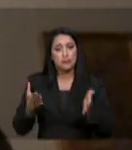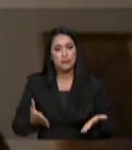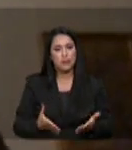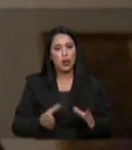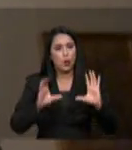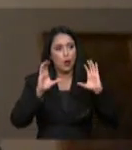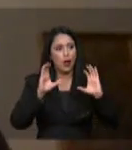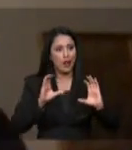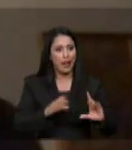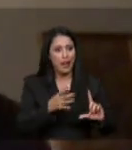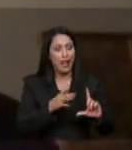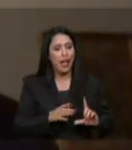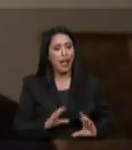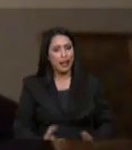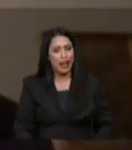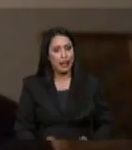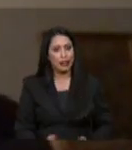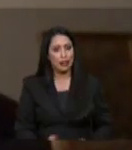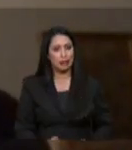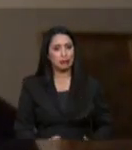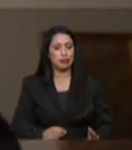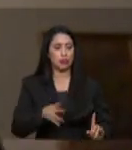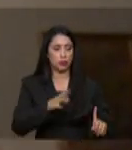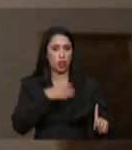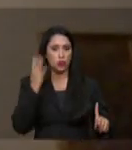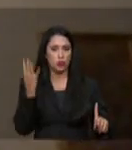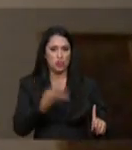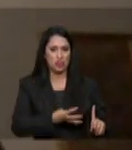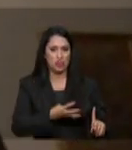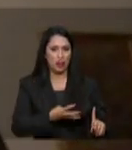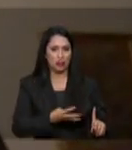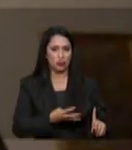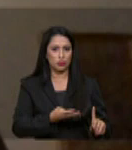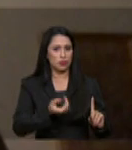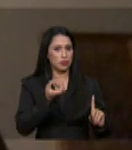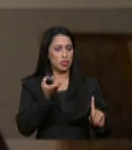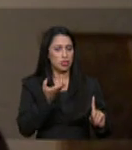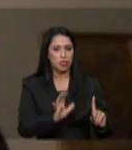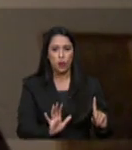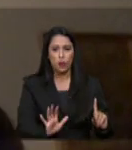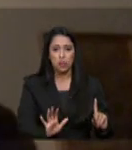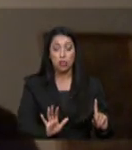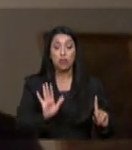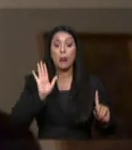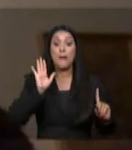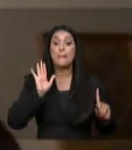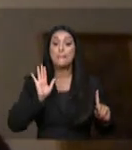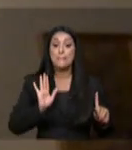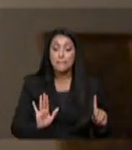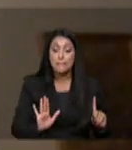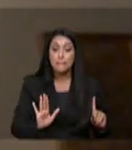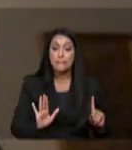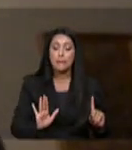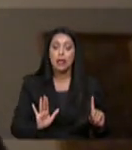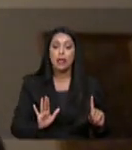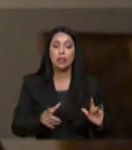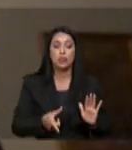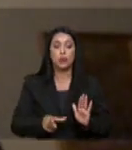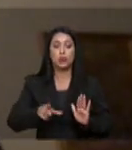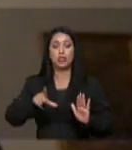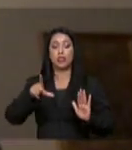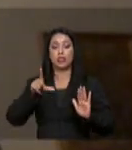reprovável da conduta do acusado essa conduta é de 5 a Dra